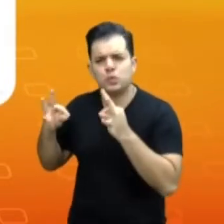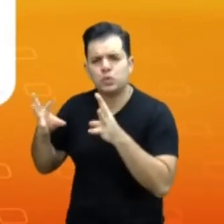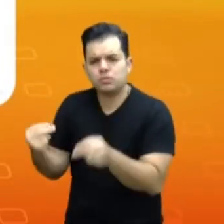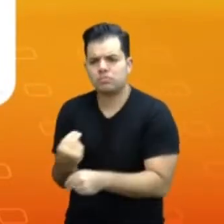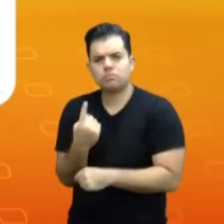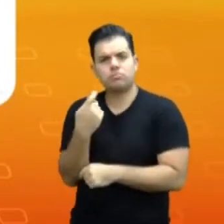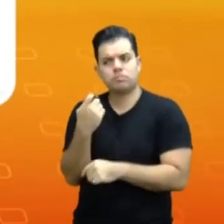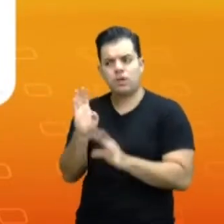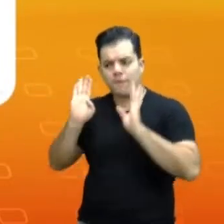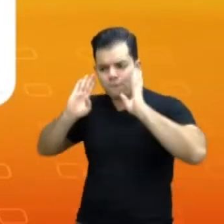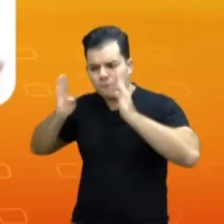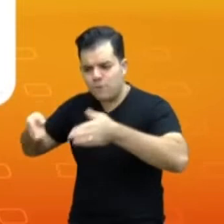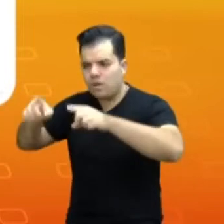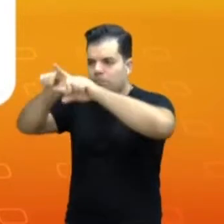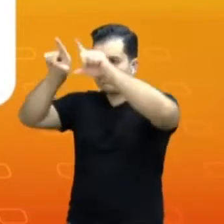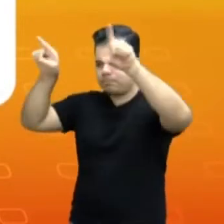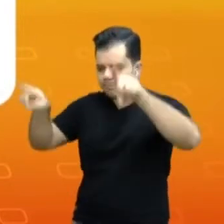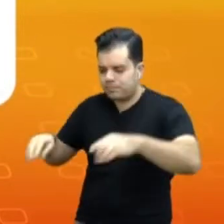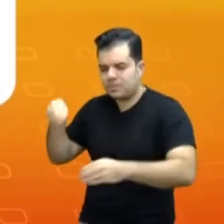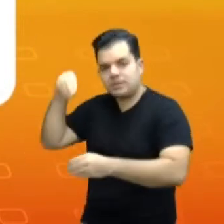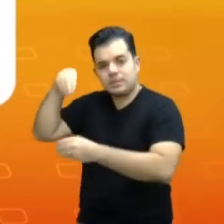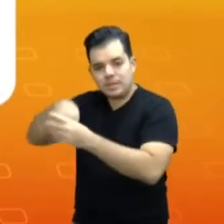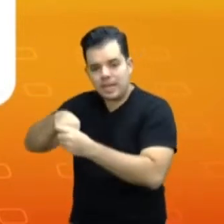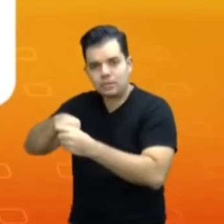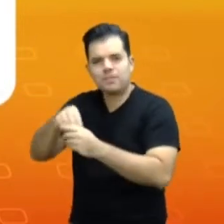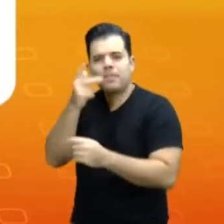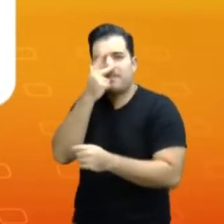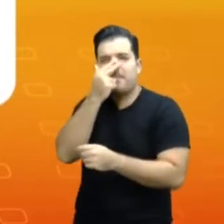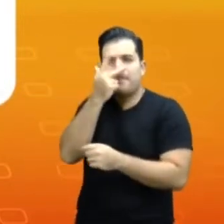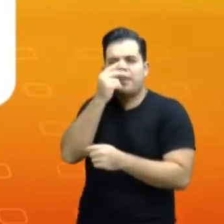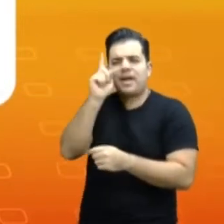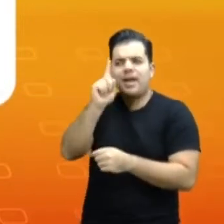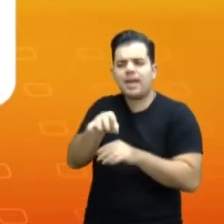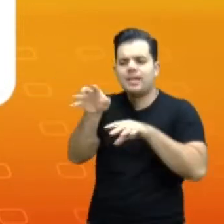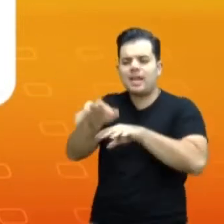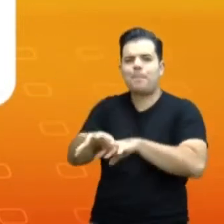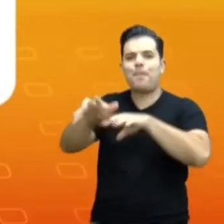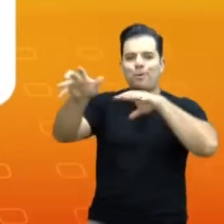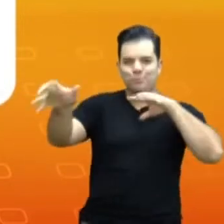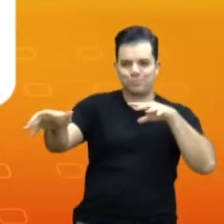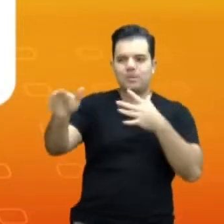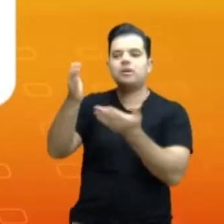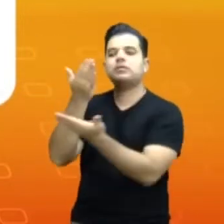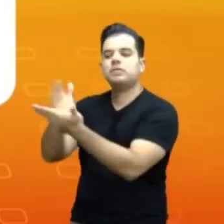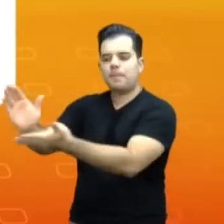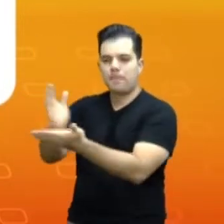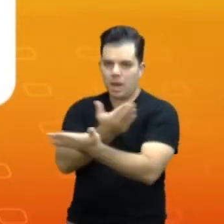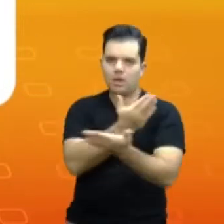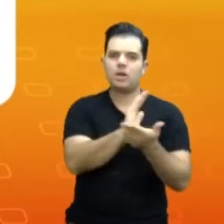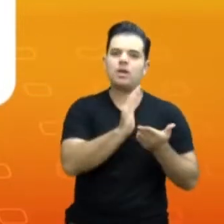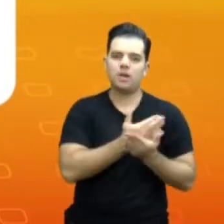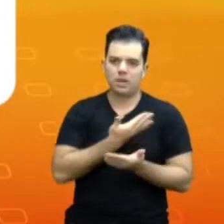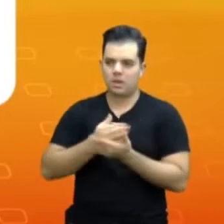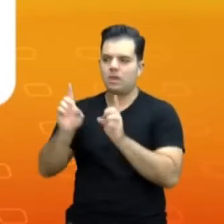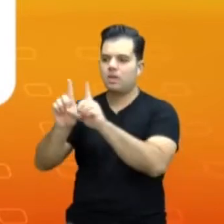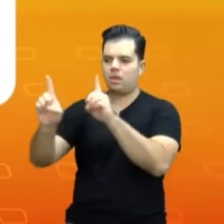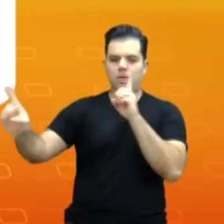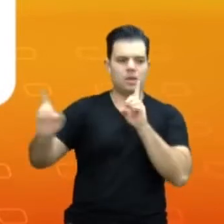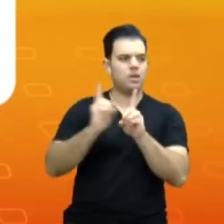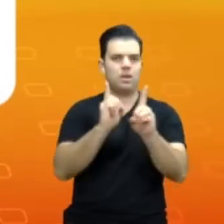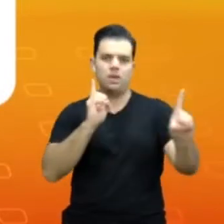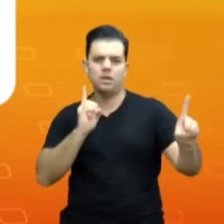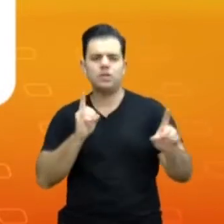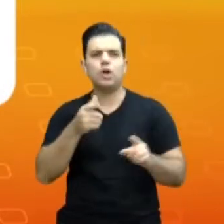foram para essa cabine. Então, eles estavam trabalhando semi-remoto, estavam em salas separadas. O pessoal também que estava fazendo